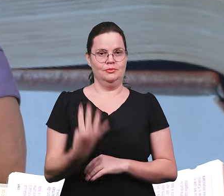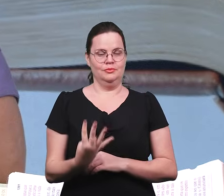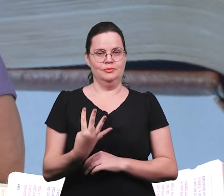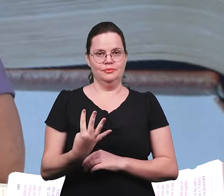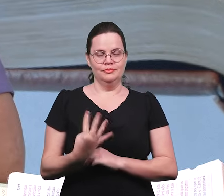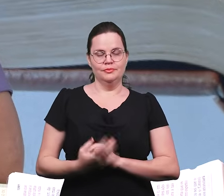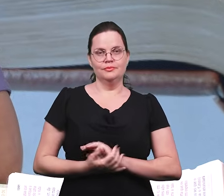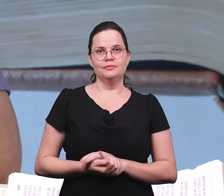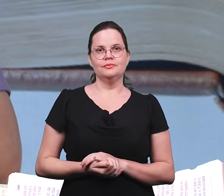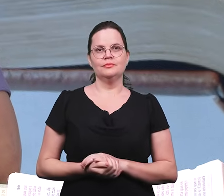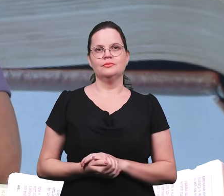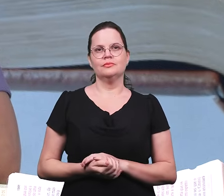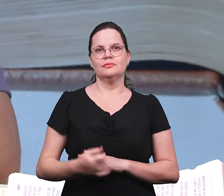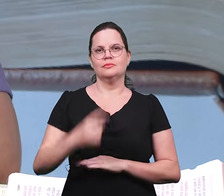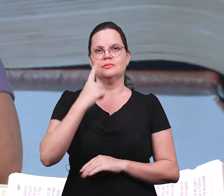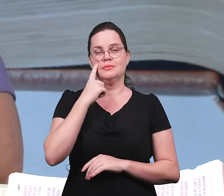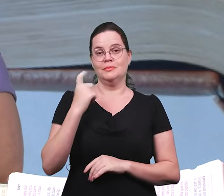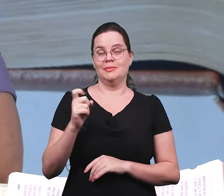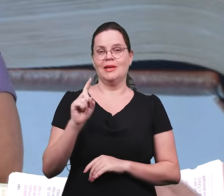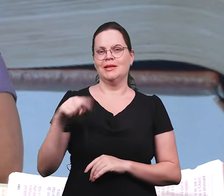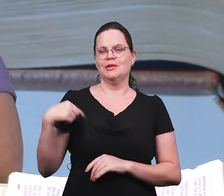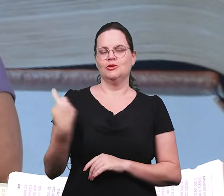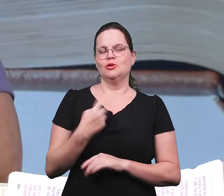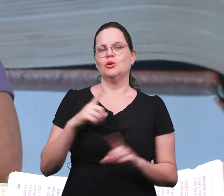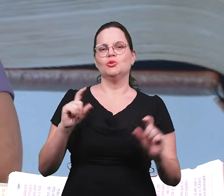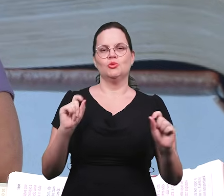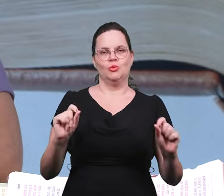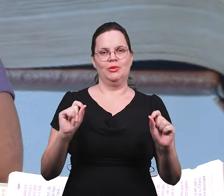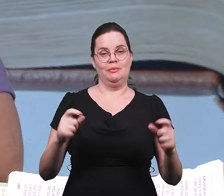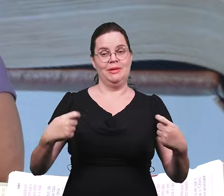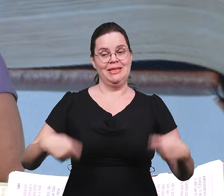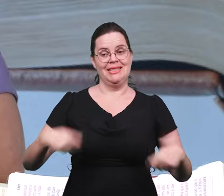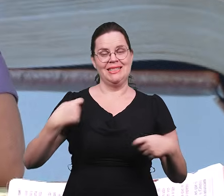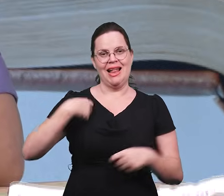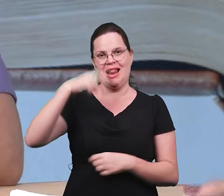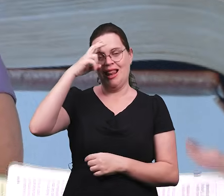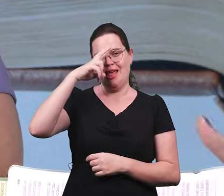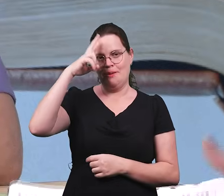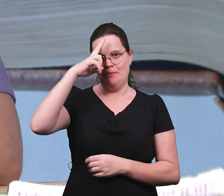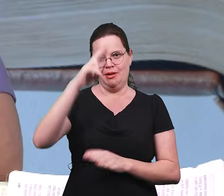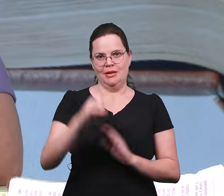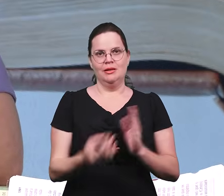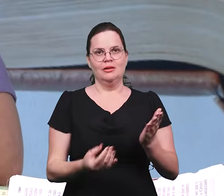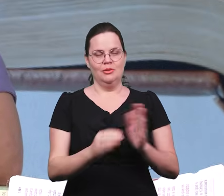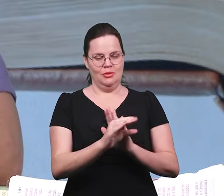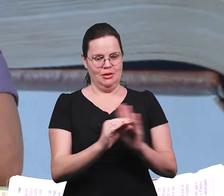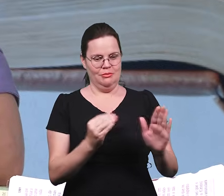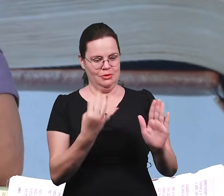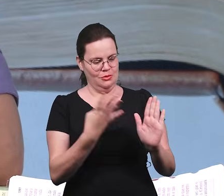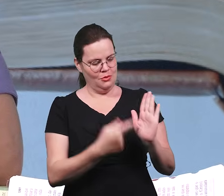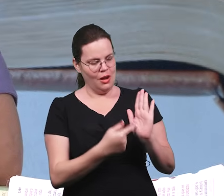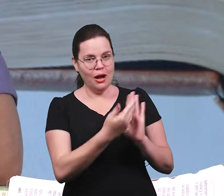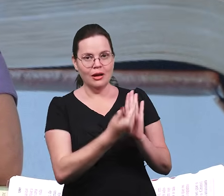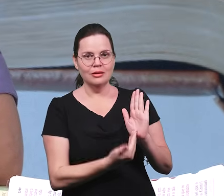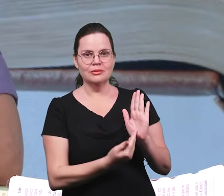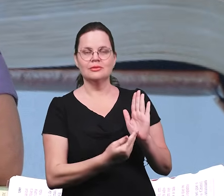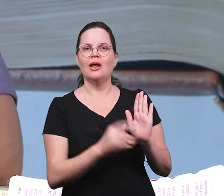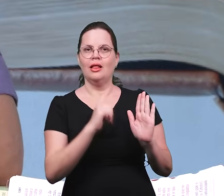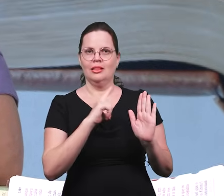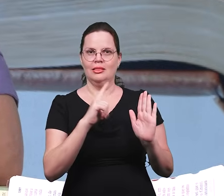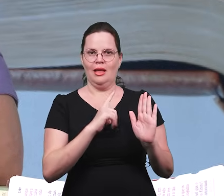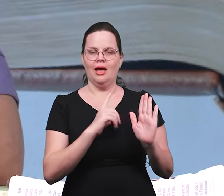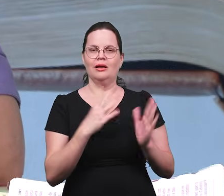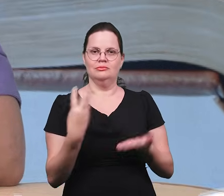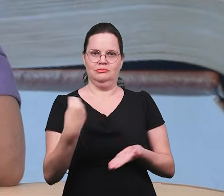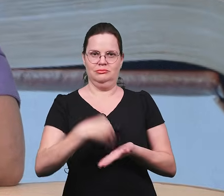capítulo 4. E é interessante nós lembrarmos que o registro está aqui no Evangelho de João. Né?